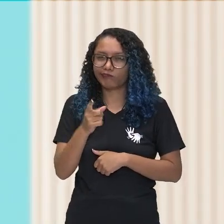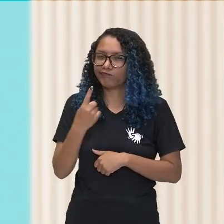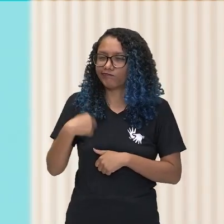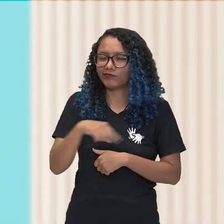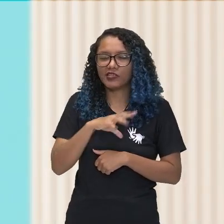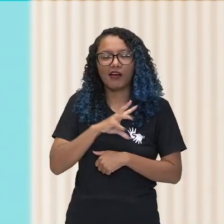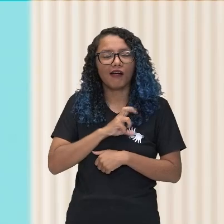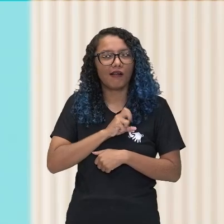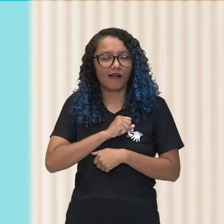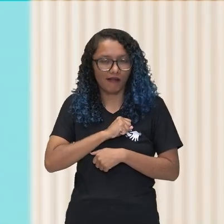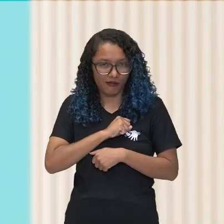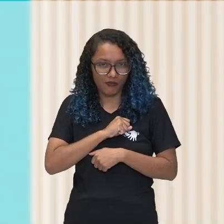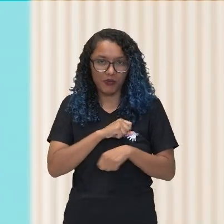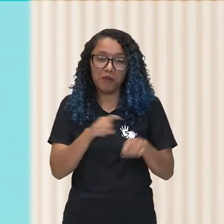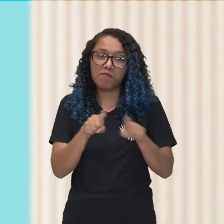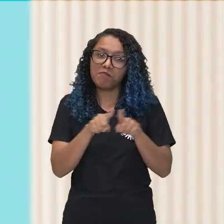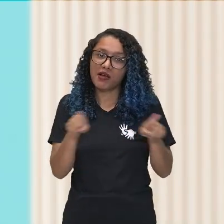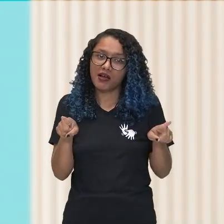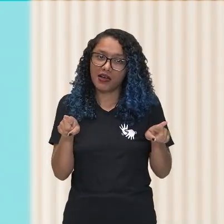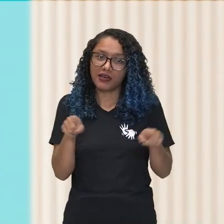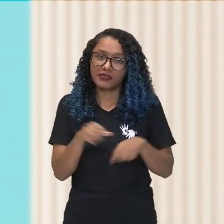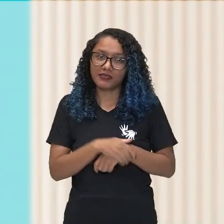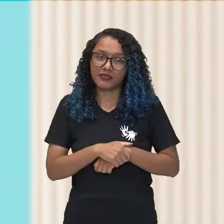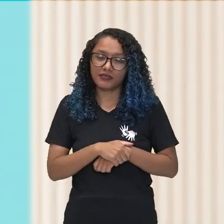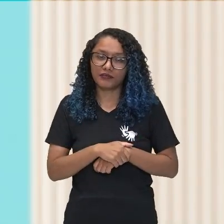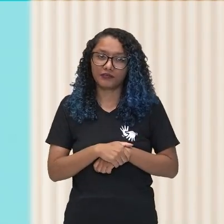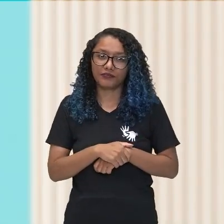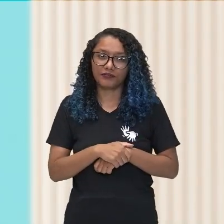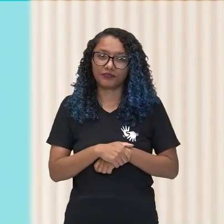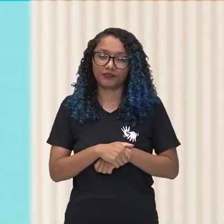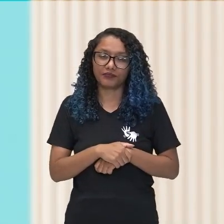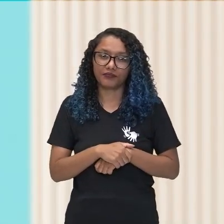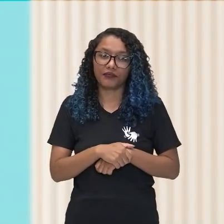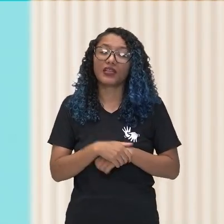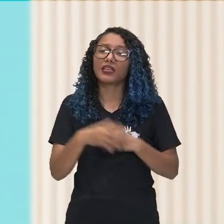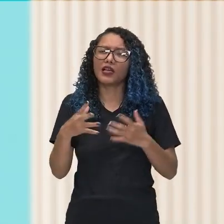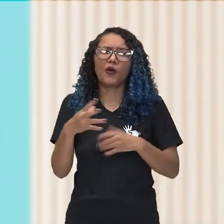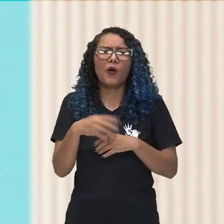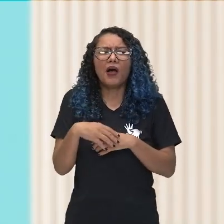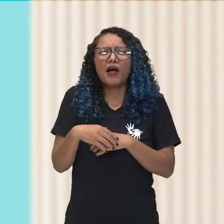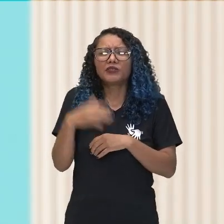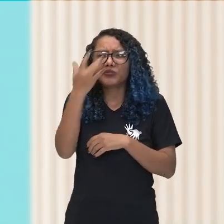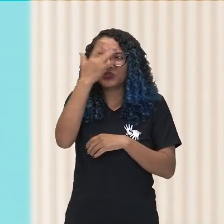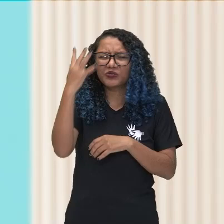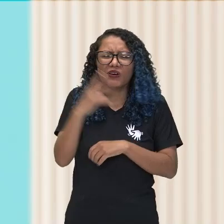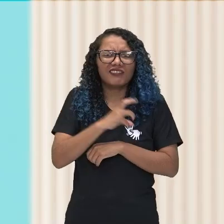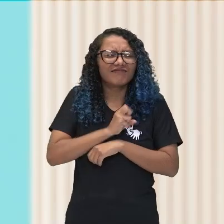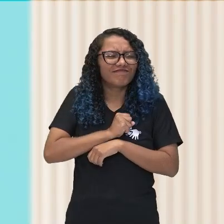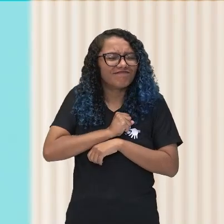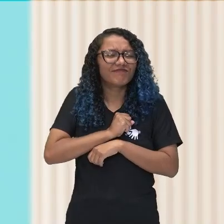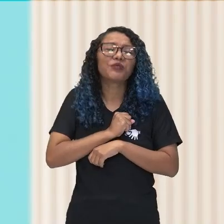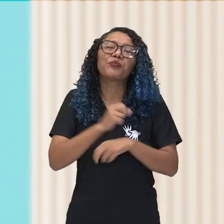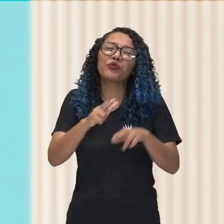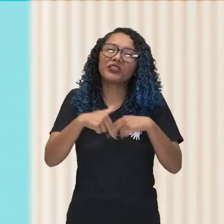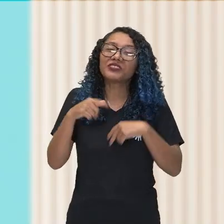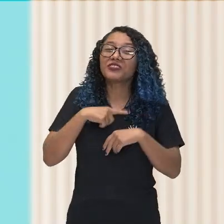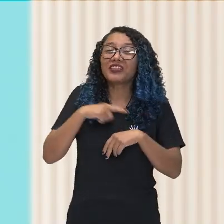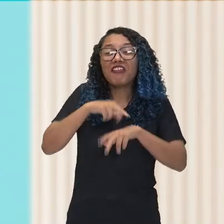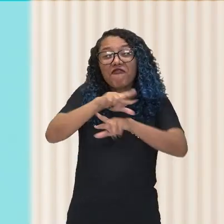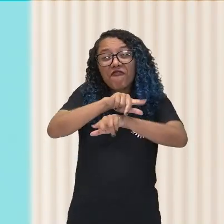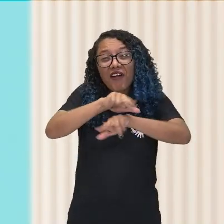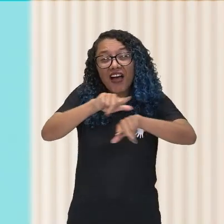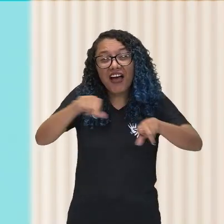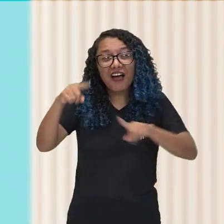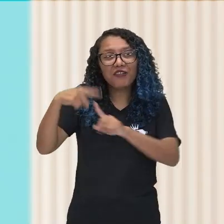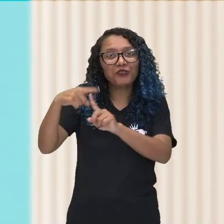ele por ser justamente tão querido, ele foi transformado em várias formas, várias versões. As pessoas que